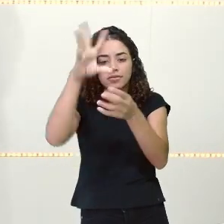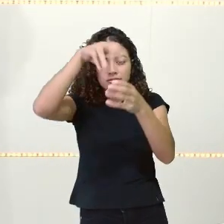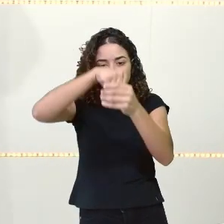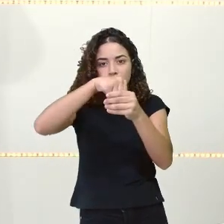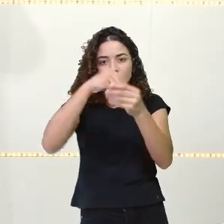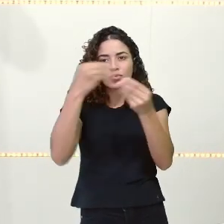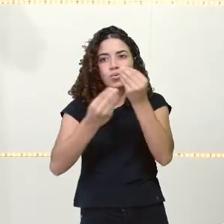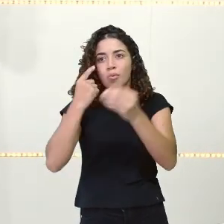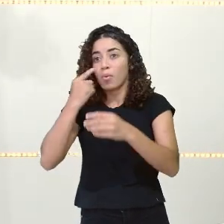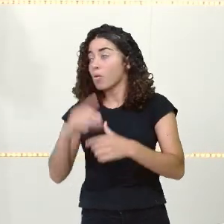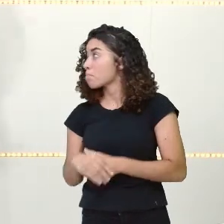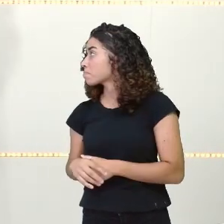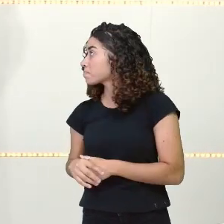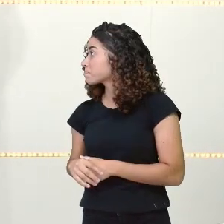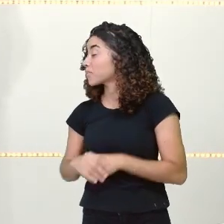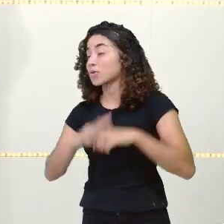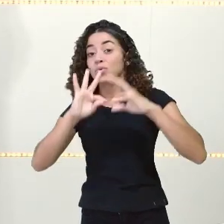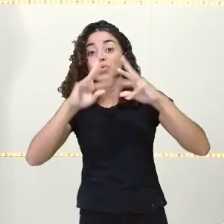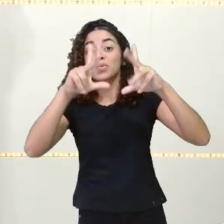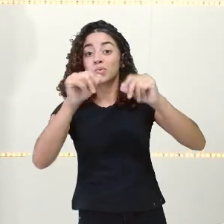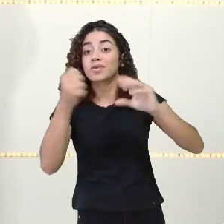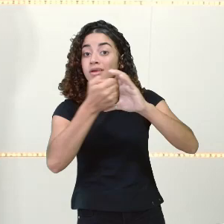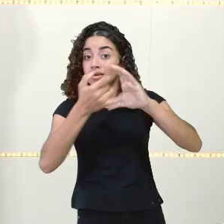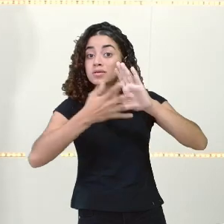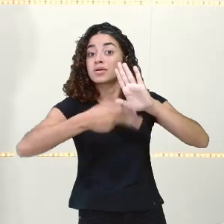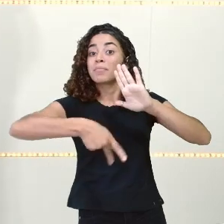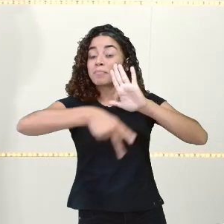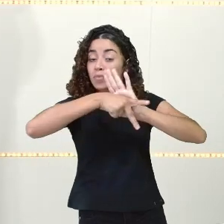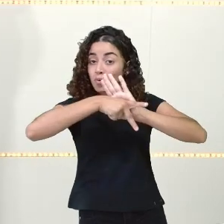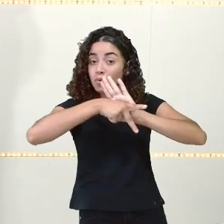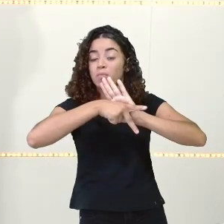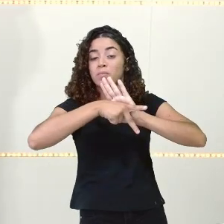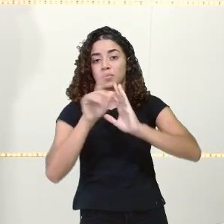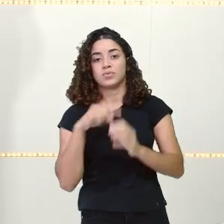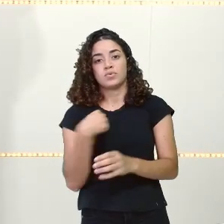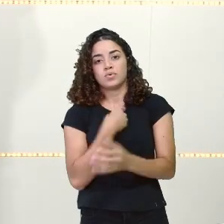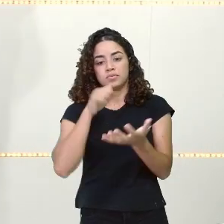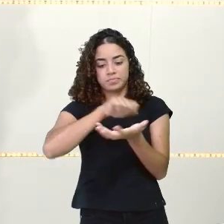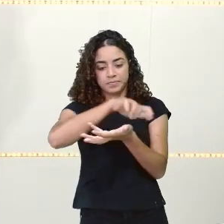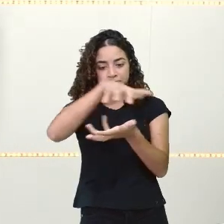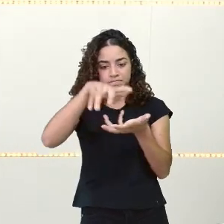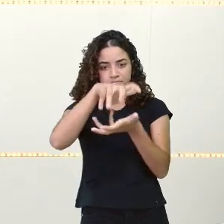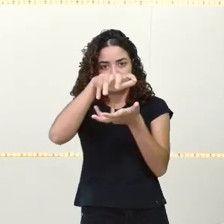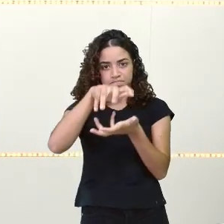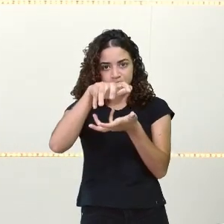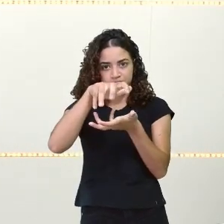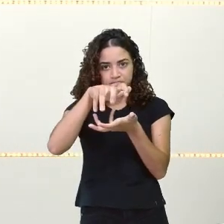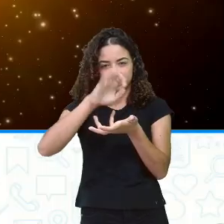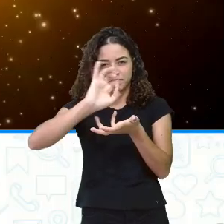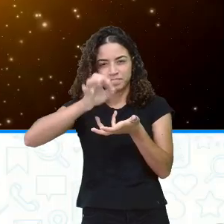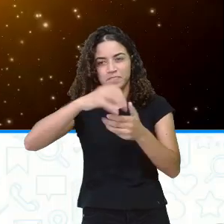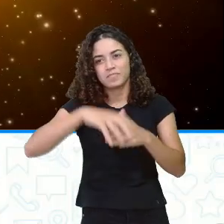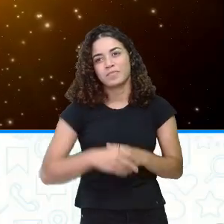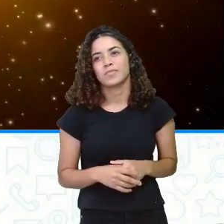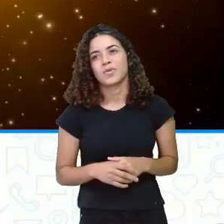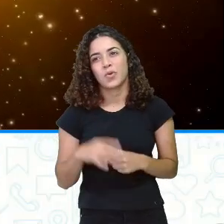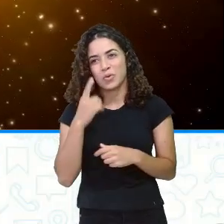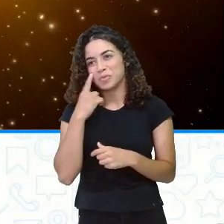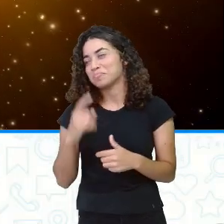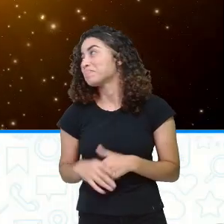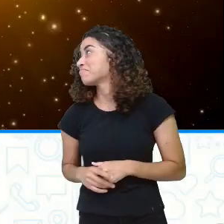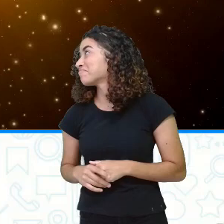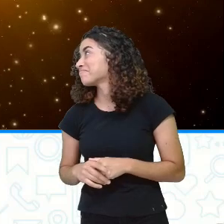Terra. Tudo isso são características exclusivas do nosso planeta, tá bom? Então, olha só como nosso planeta